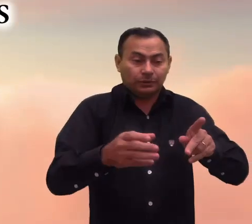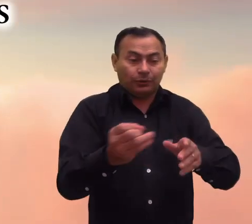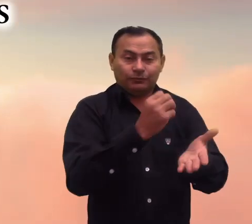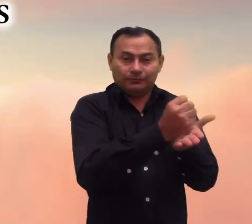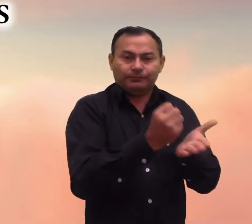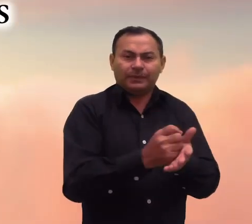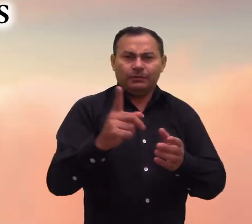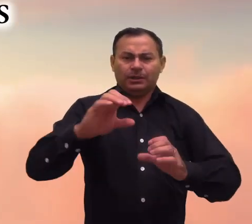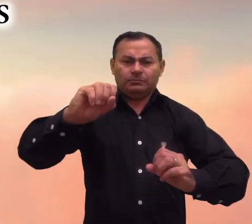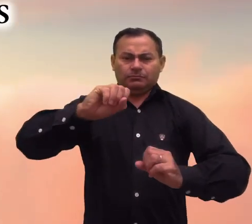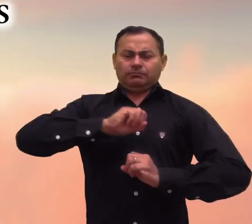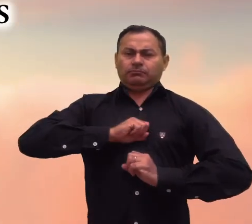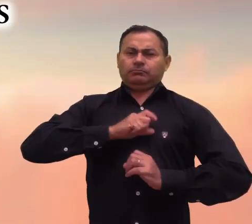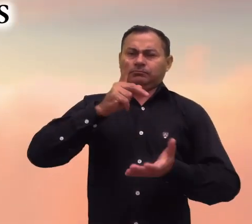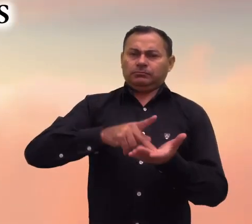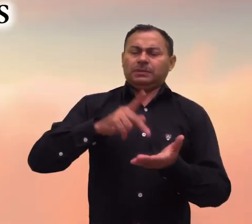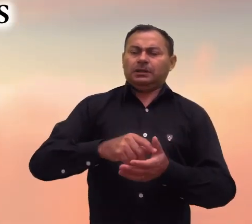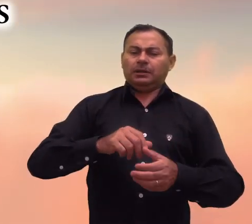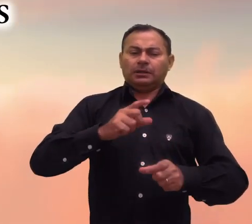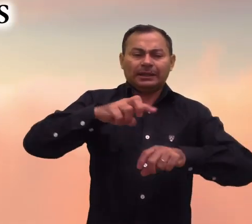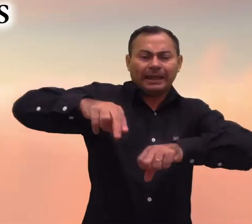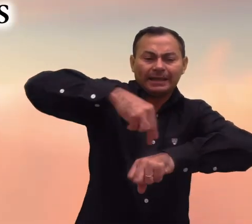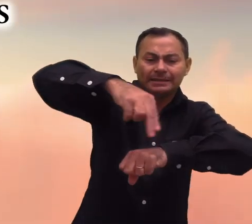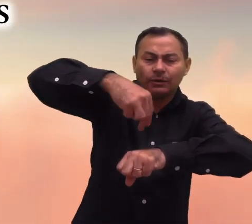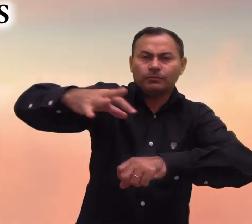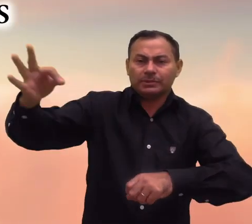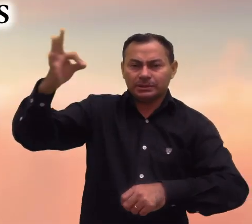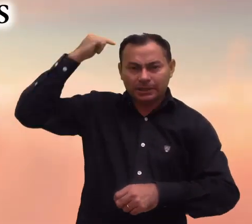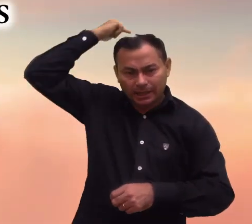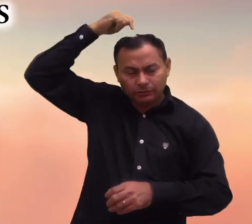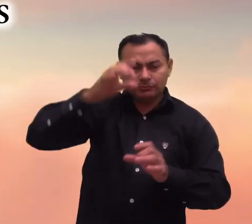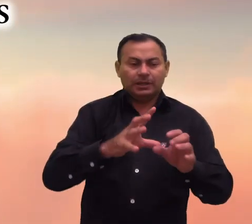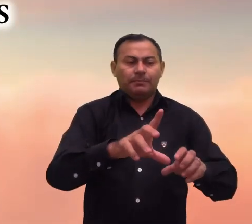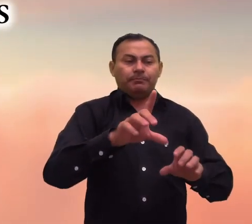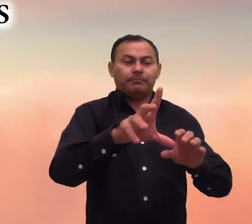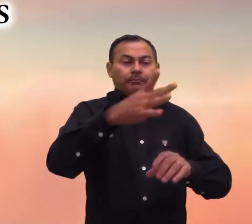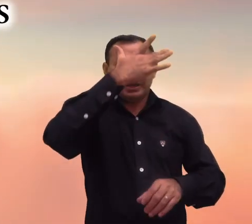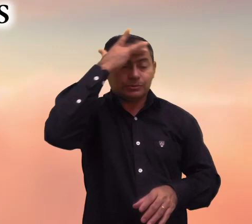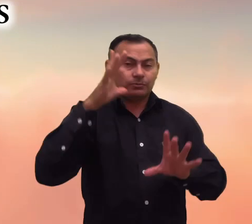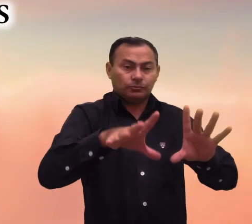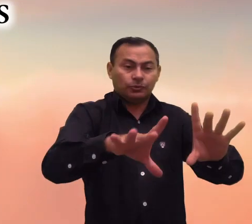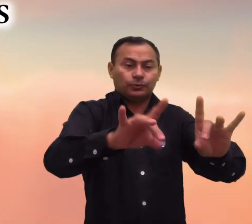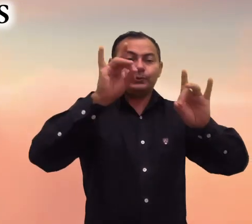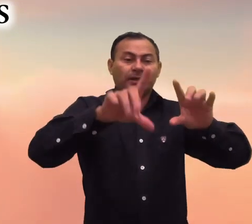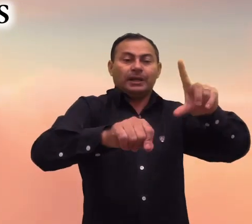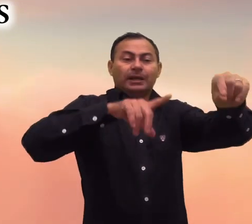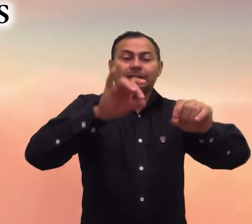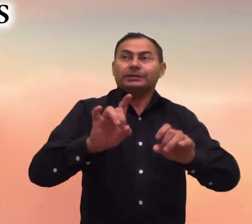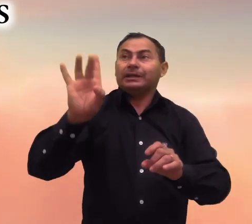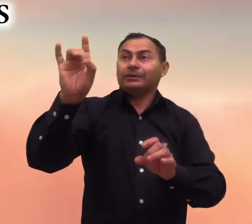são geração eleita, sacerdócio real, nação santa, povo exclusivo de